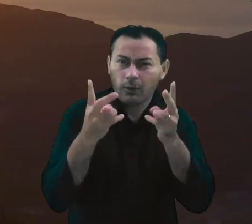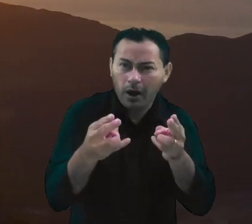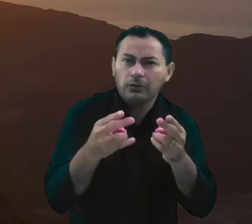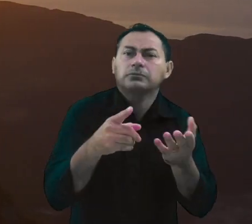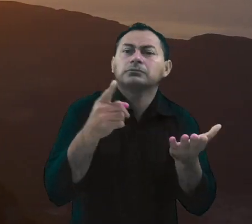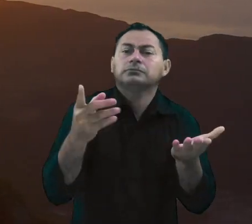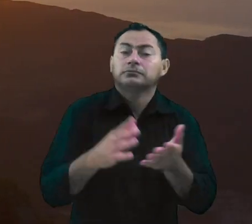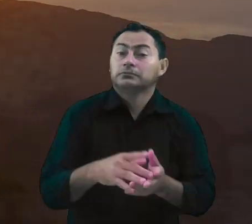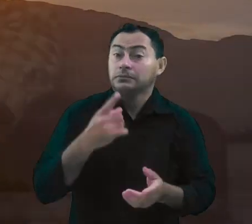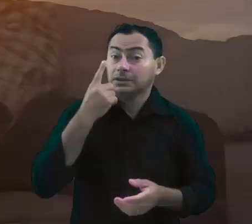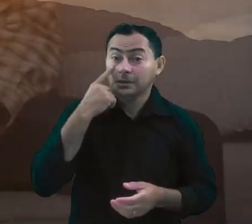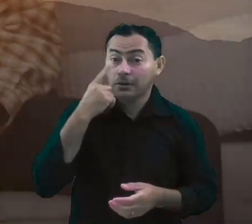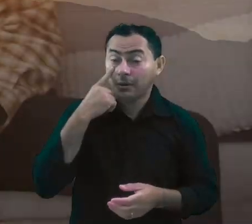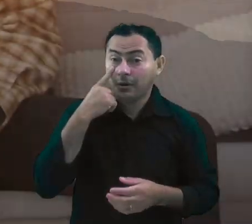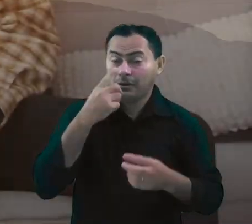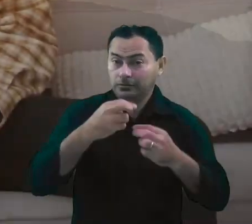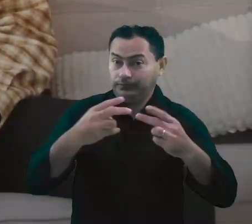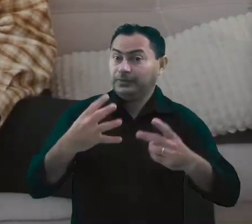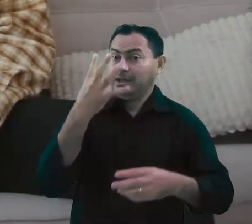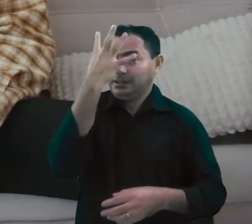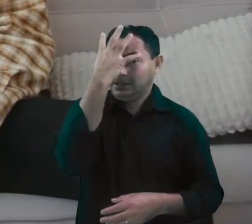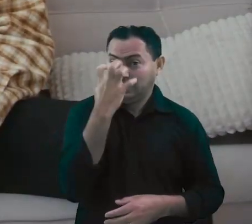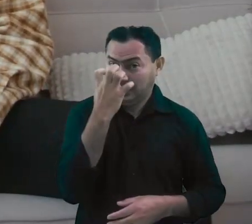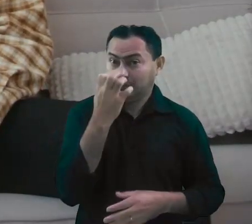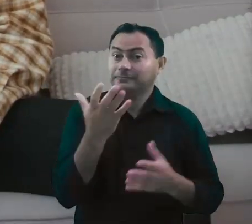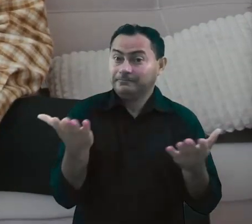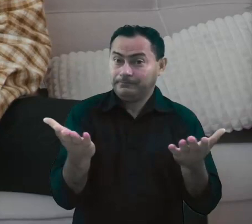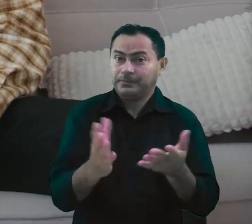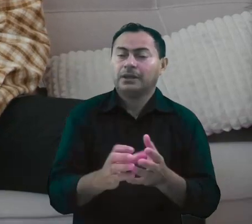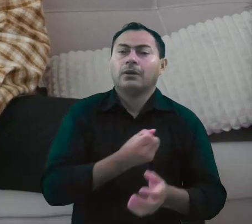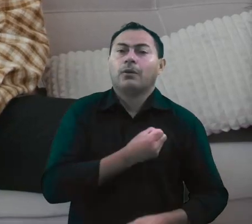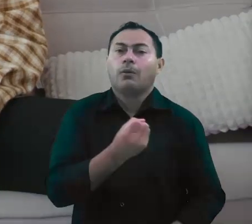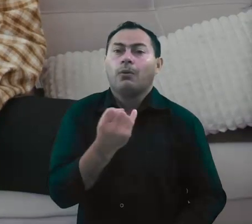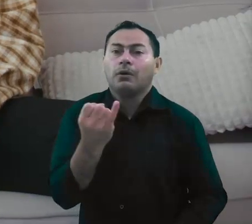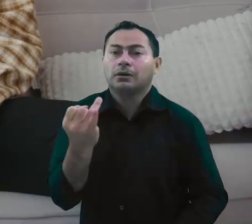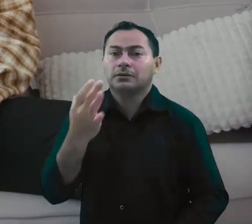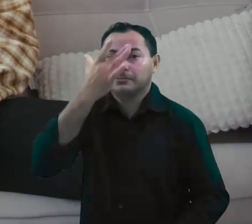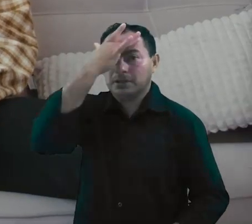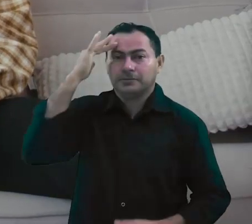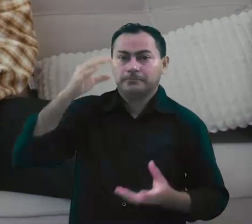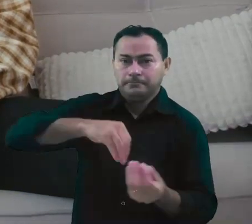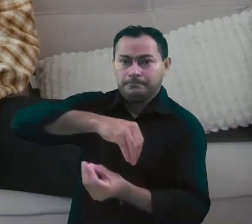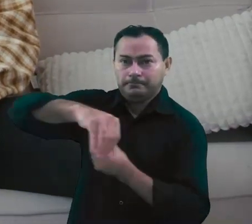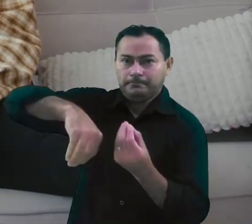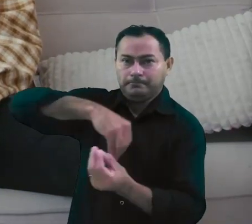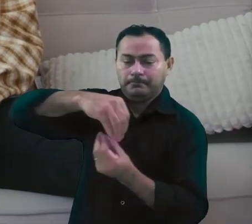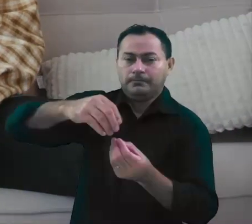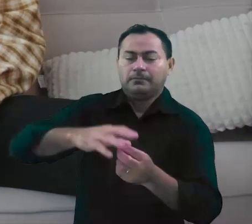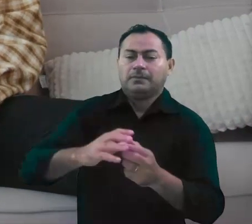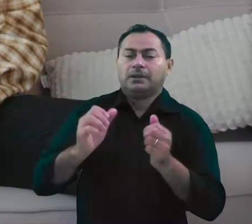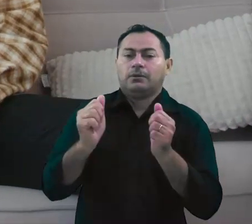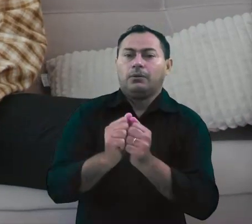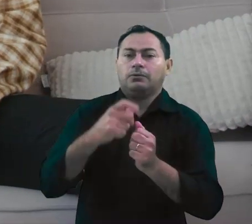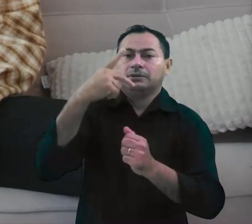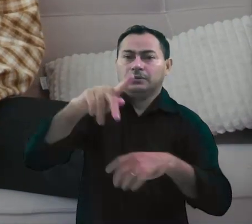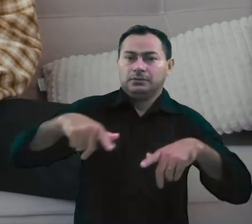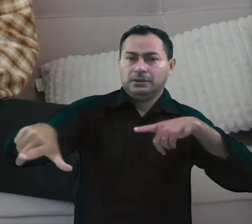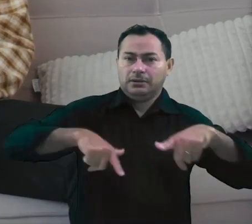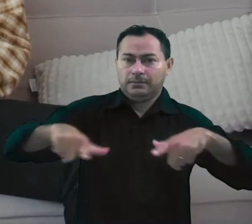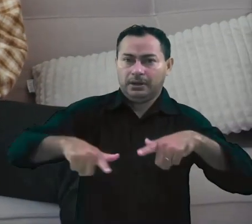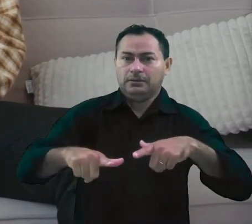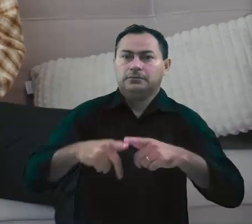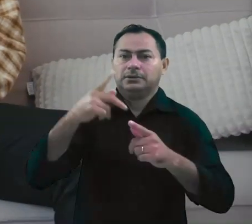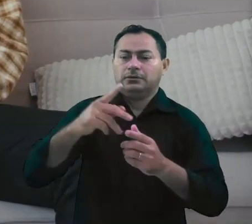deu? Olha, isso é algo muito sério, hein? Muitas pessoas acabam se envolvendo tanto com o